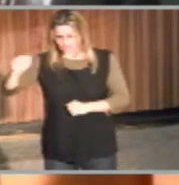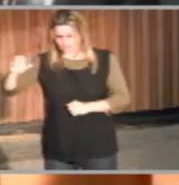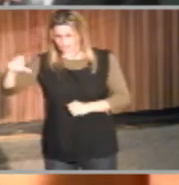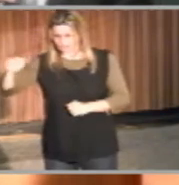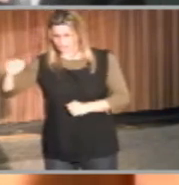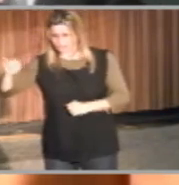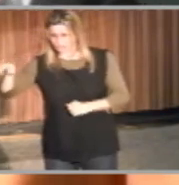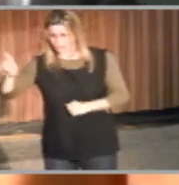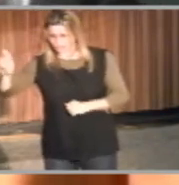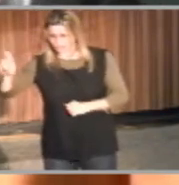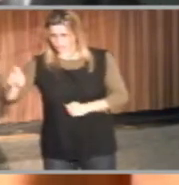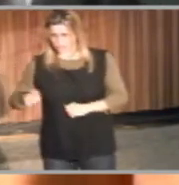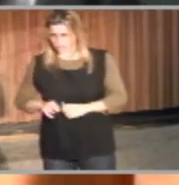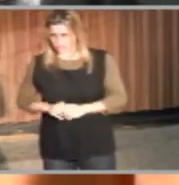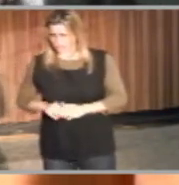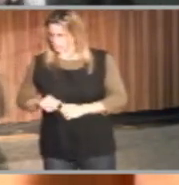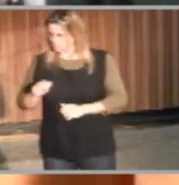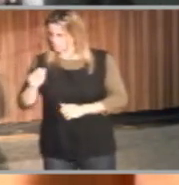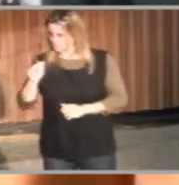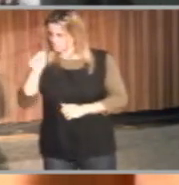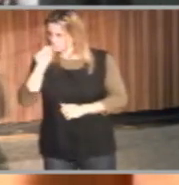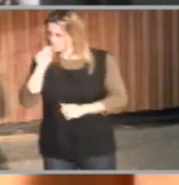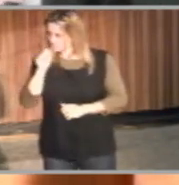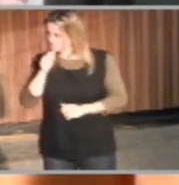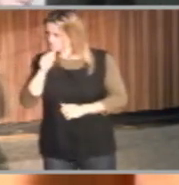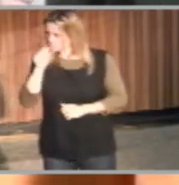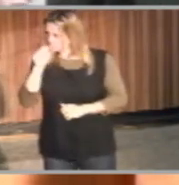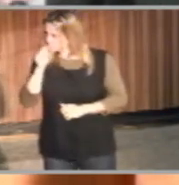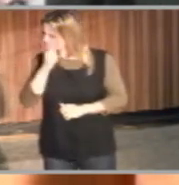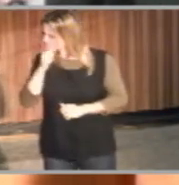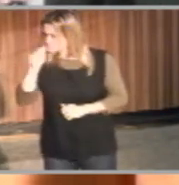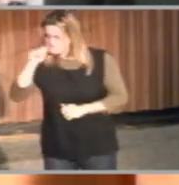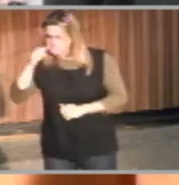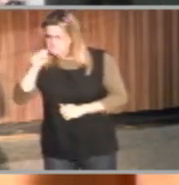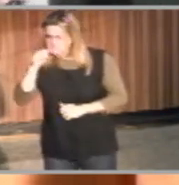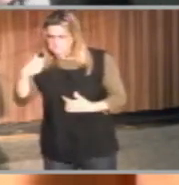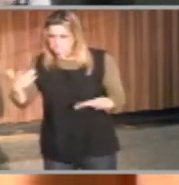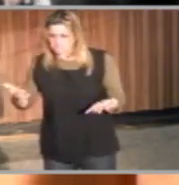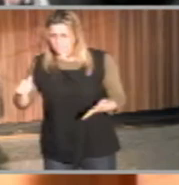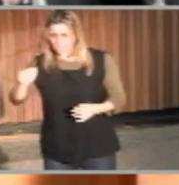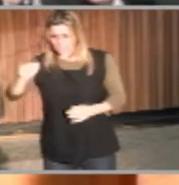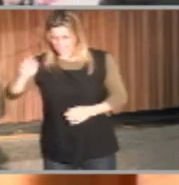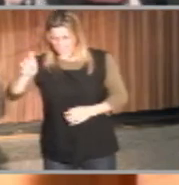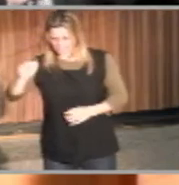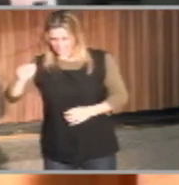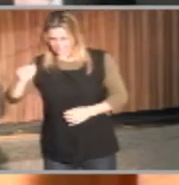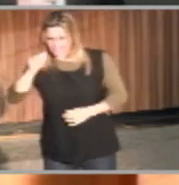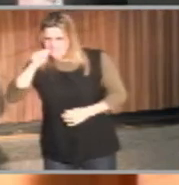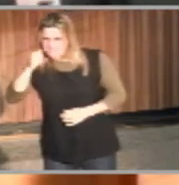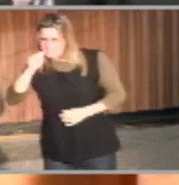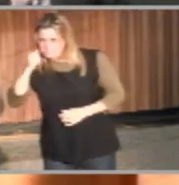das orações de vocês, preciso que Deus dê sabedoria, dê direção, que abençoe